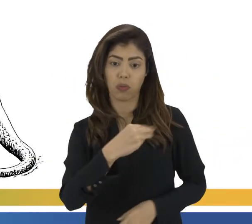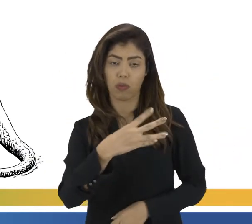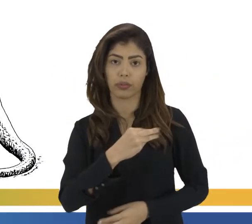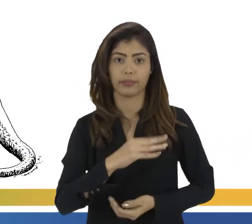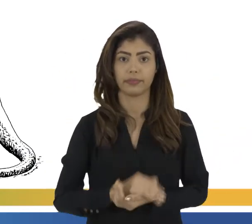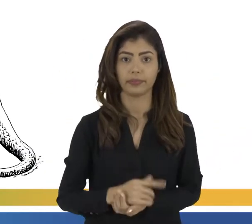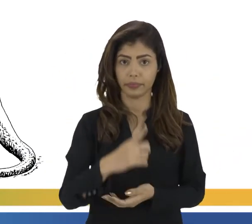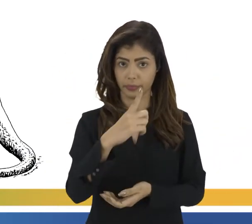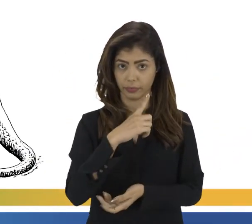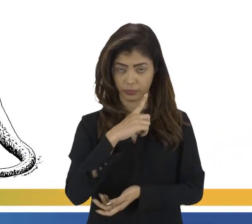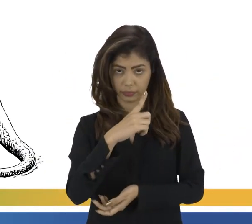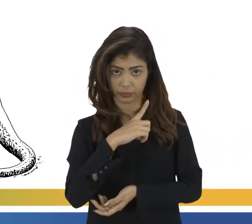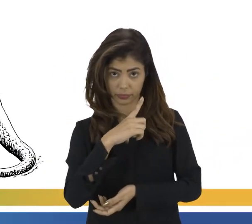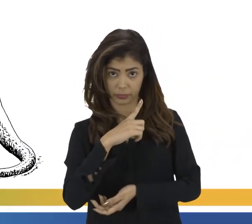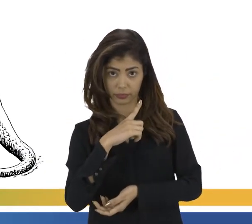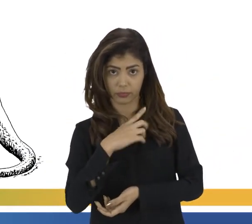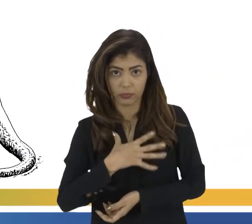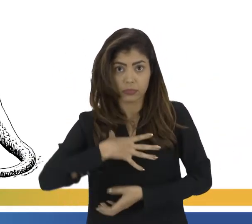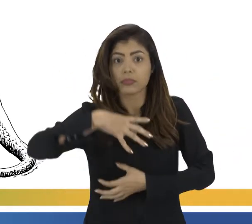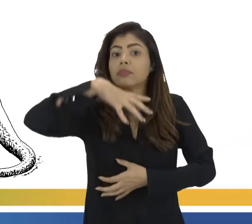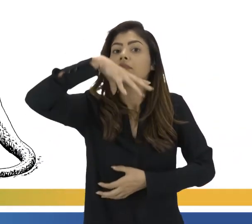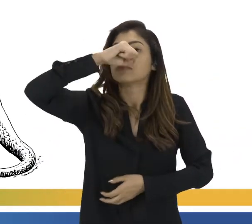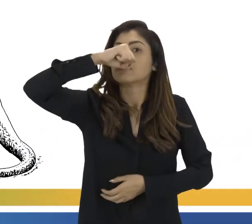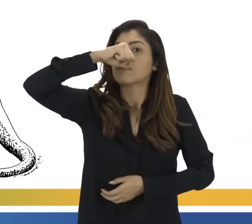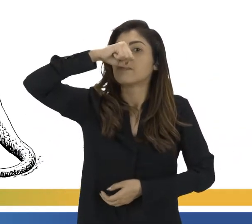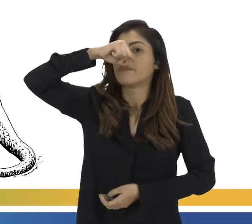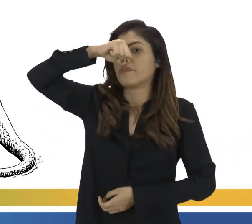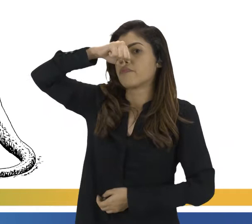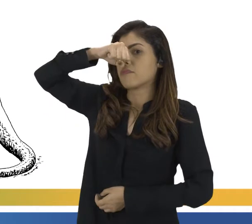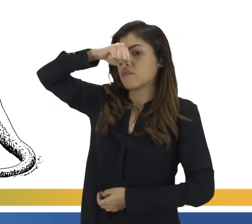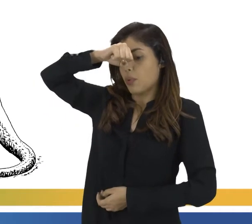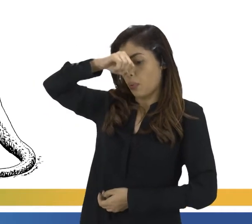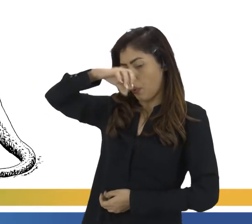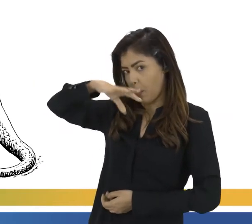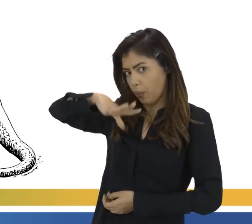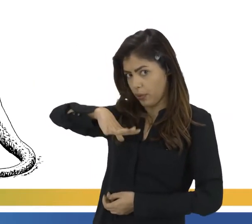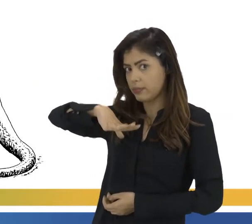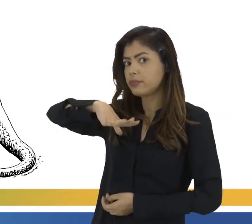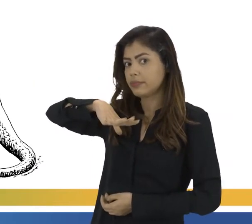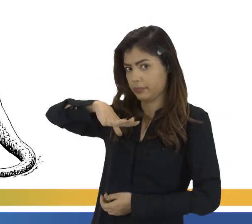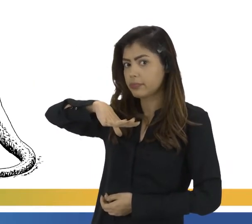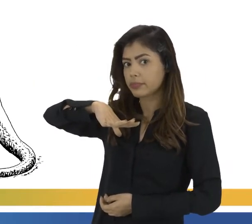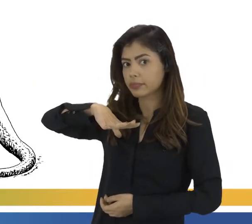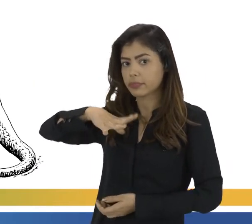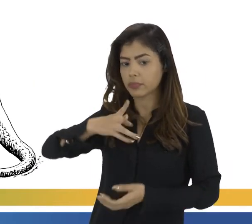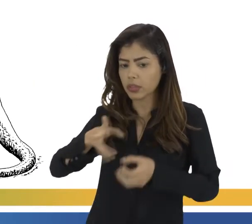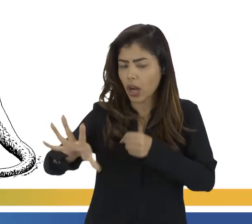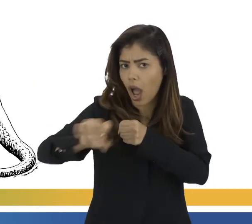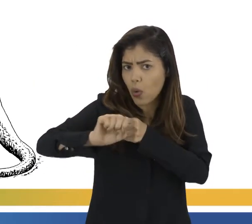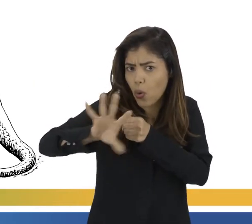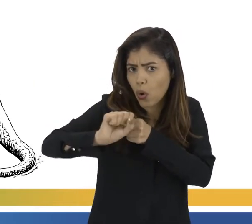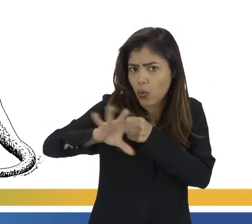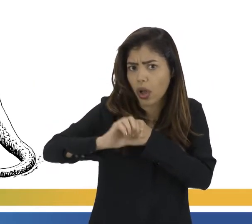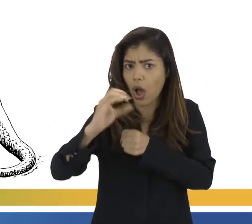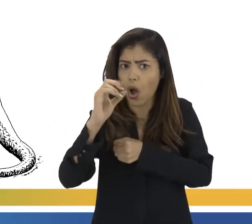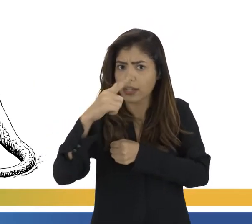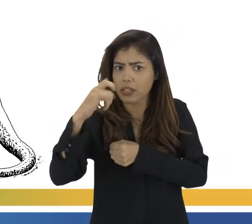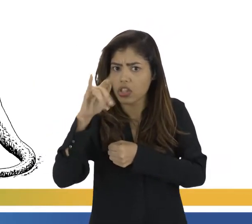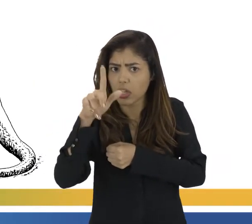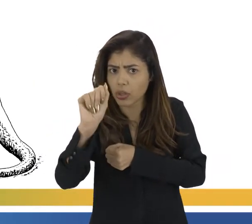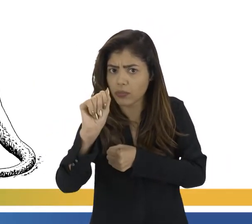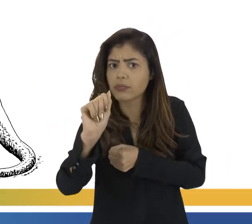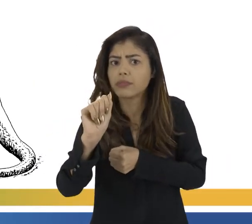né, eles expiram e depois expiram, ou seja, absorve oxigênio, tá?